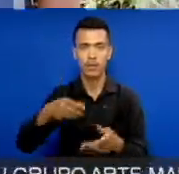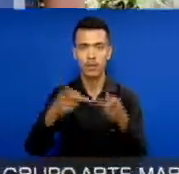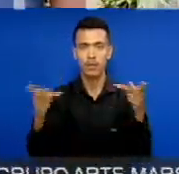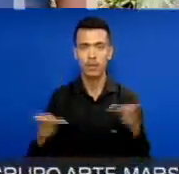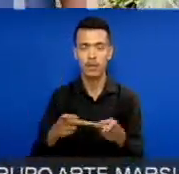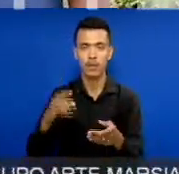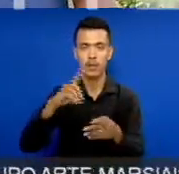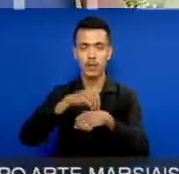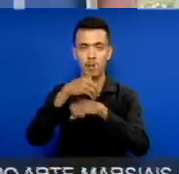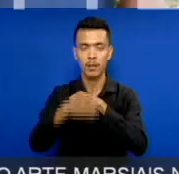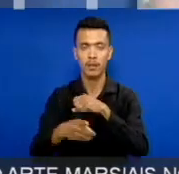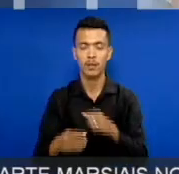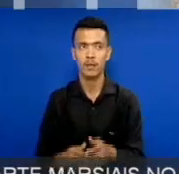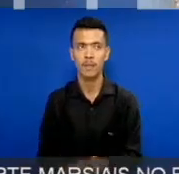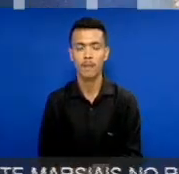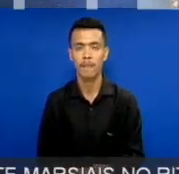se tá cruzando.